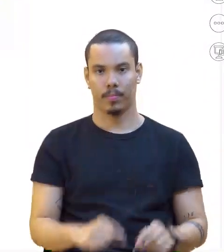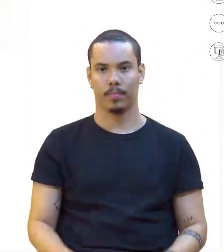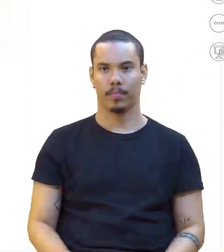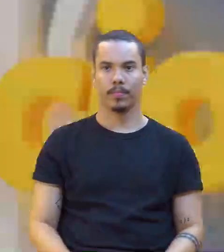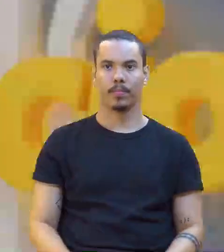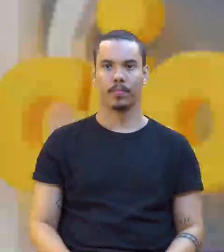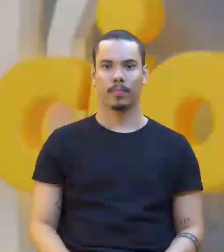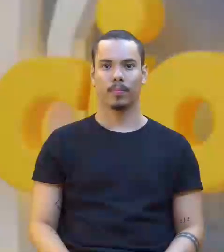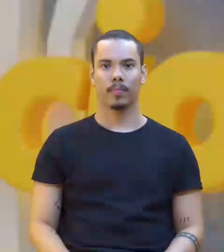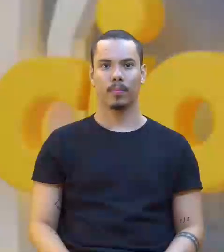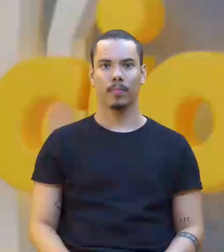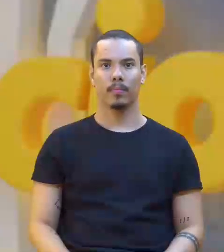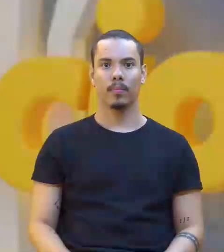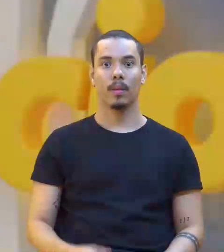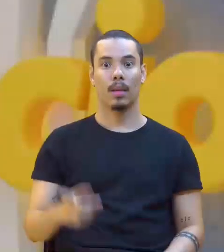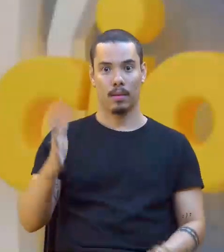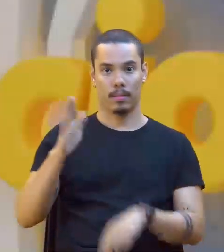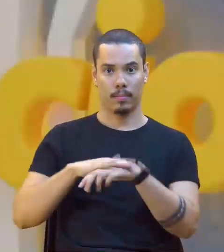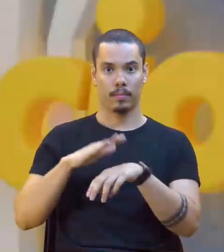existe, né, ele fala assim, ó,